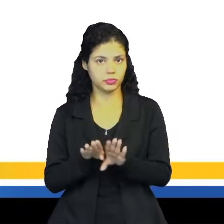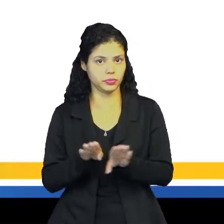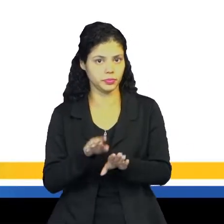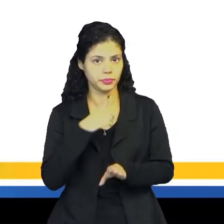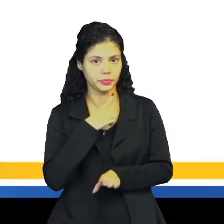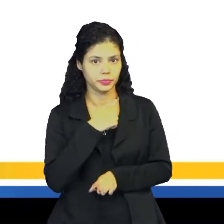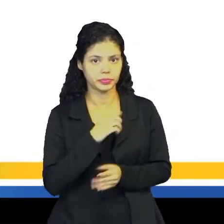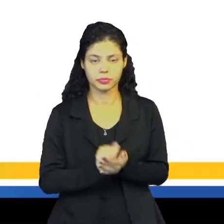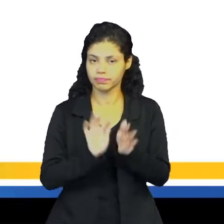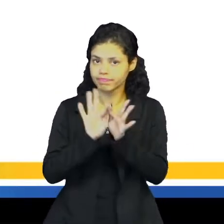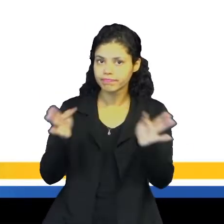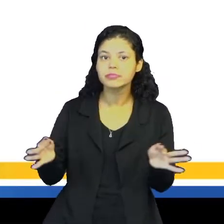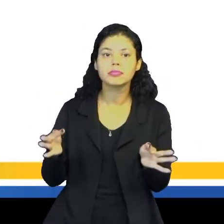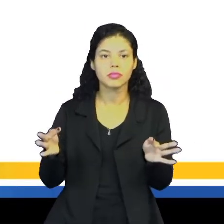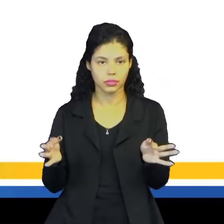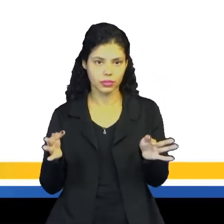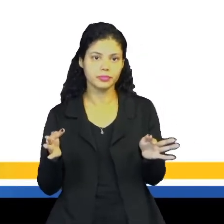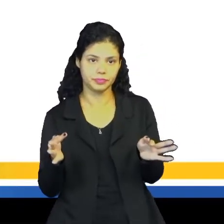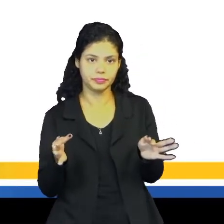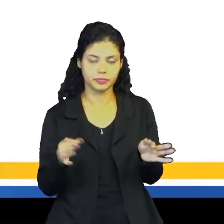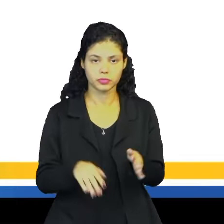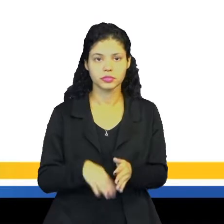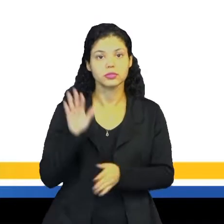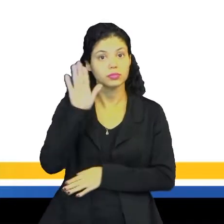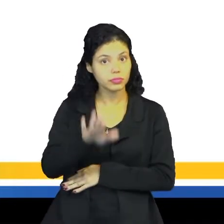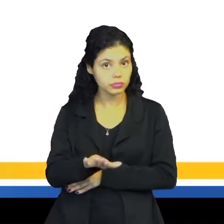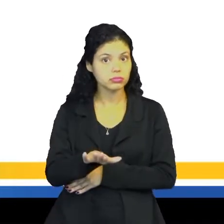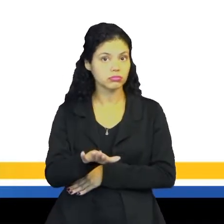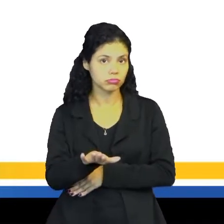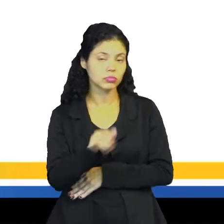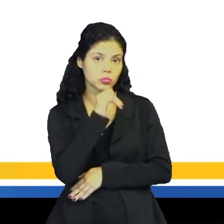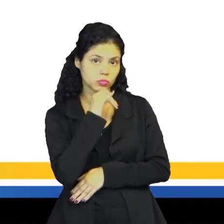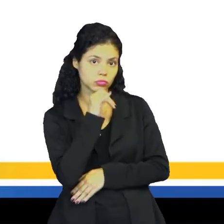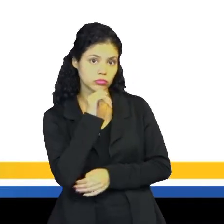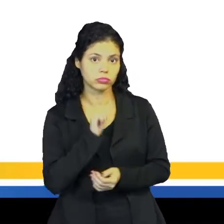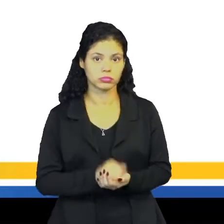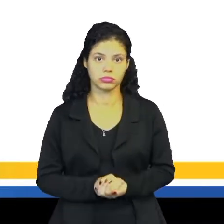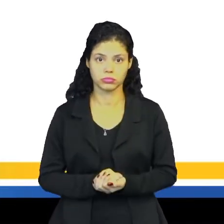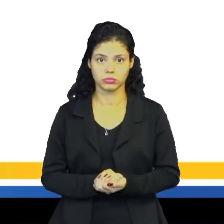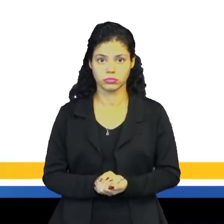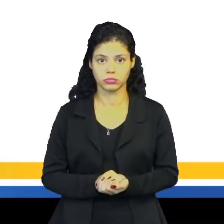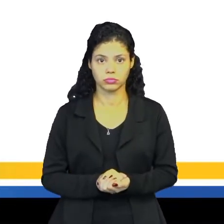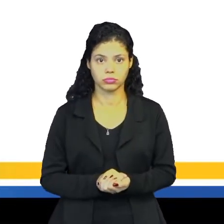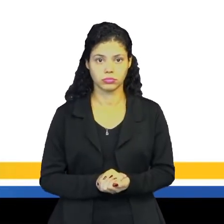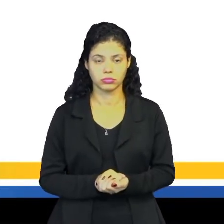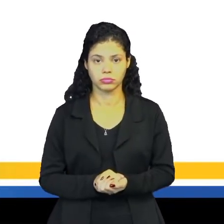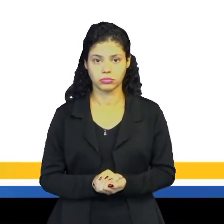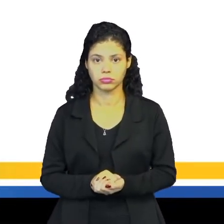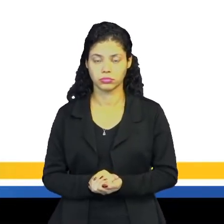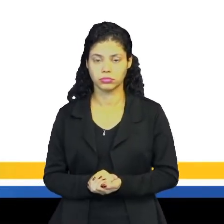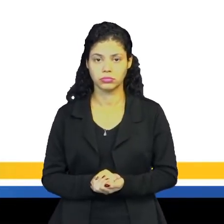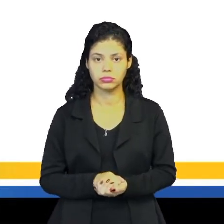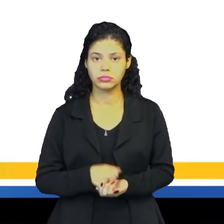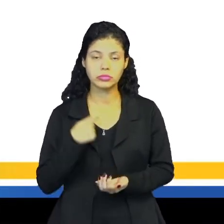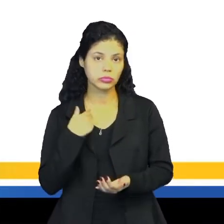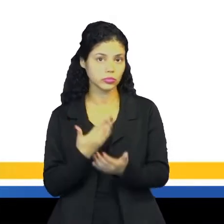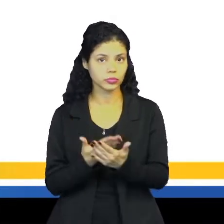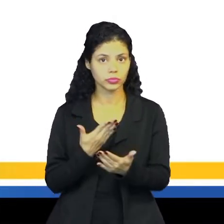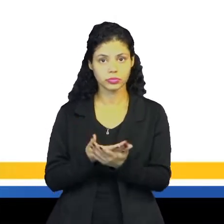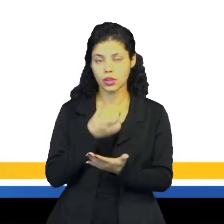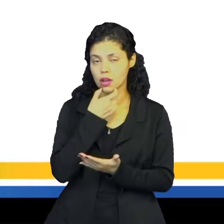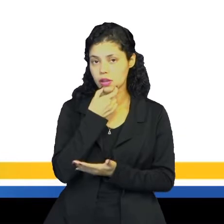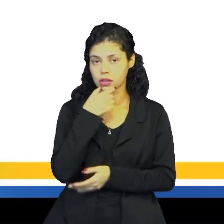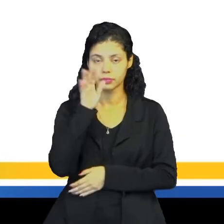a frase in the afternoon, de tarde. Por exemplo, I study English in the afternoon. Eu